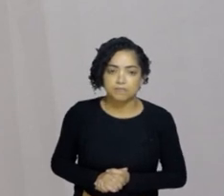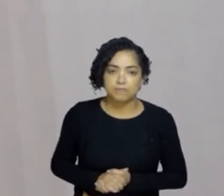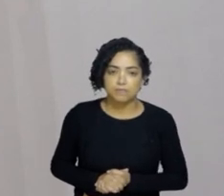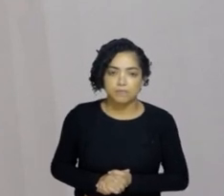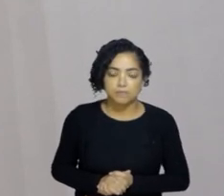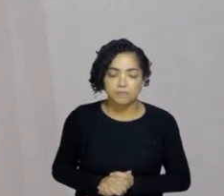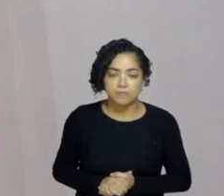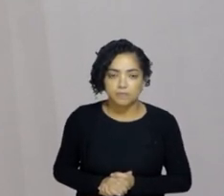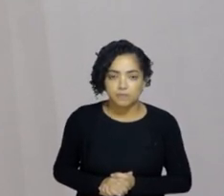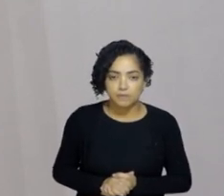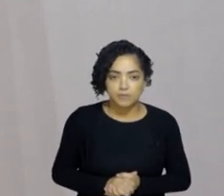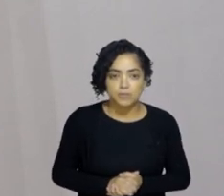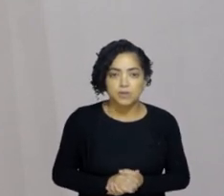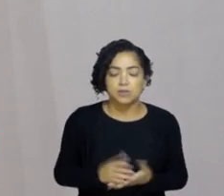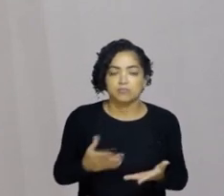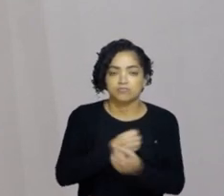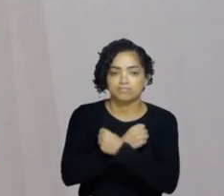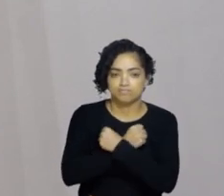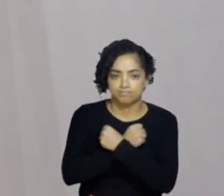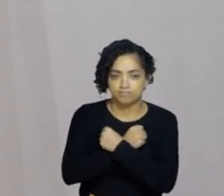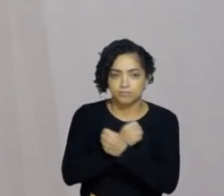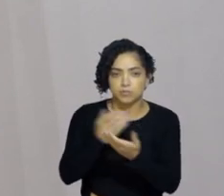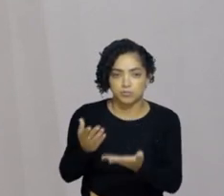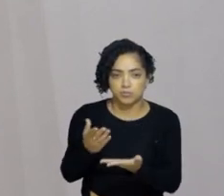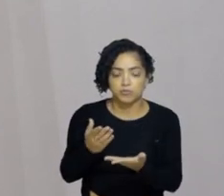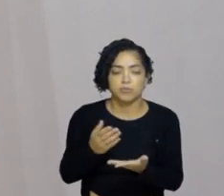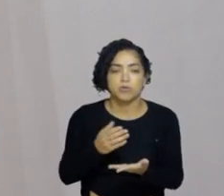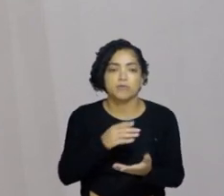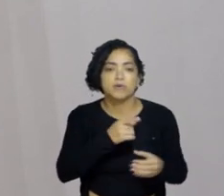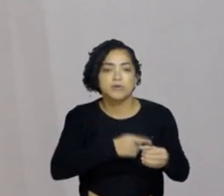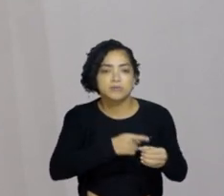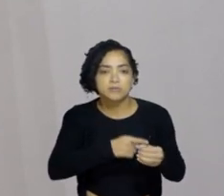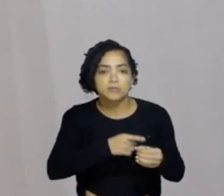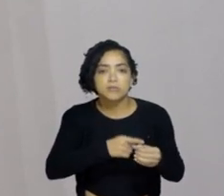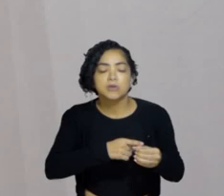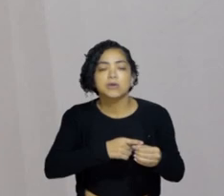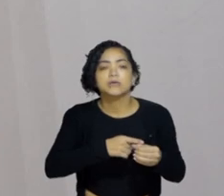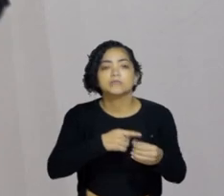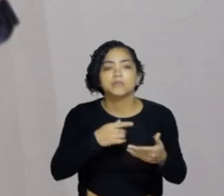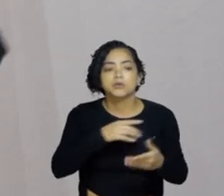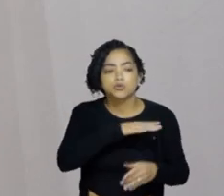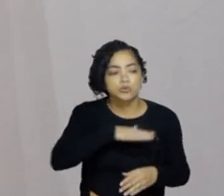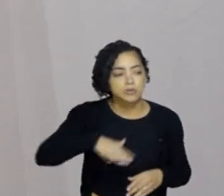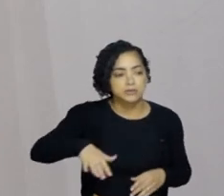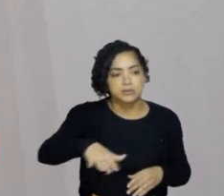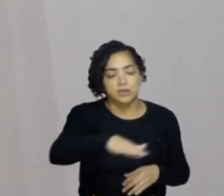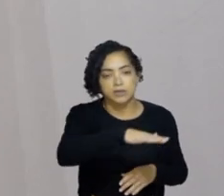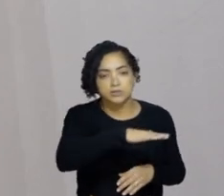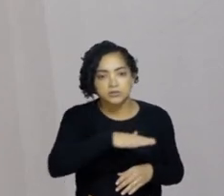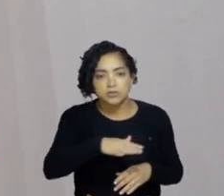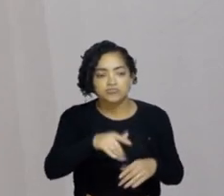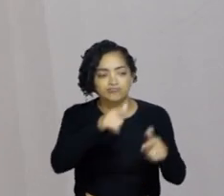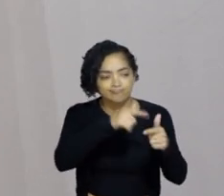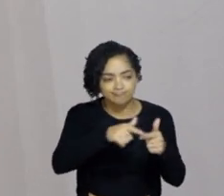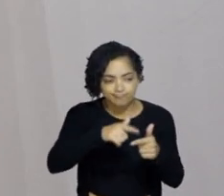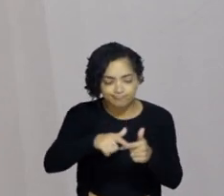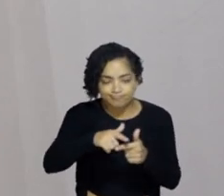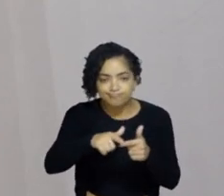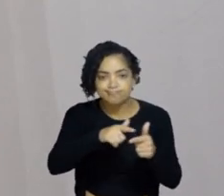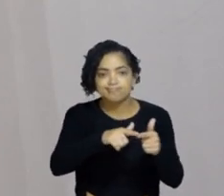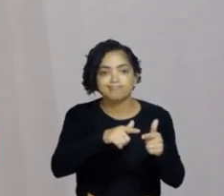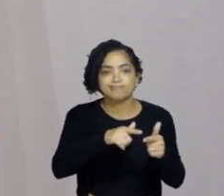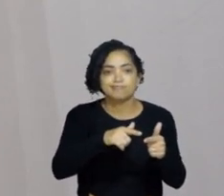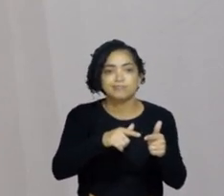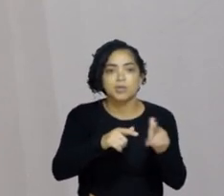Lastimável. Então, quero mandar um abraço para o povo de São Joaquim, Bom Jardim da Serra, toda essa região que está tendo esses problemas. A droga é